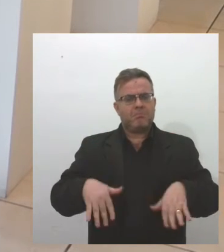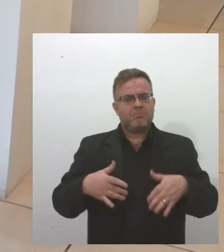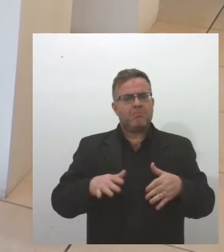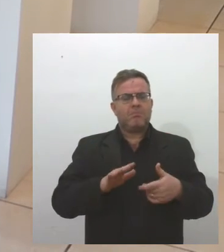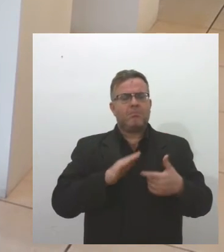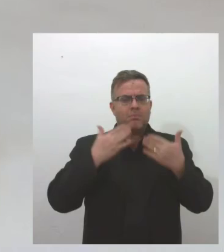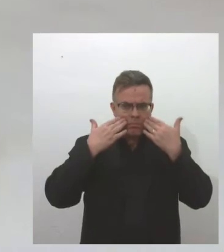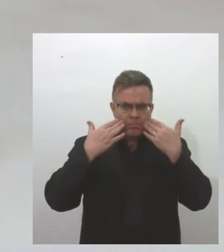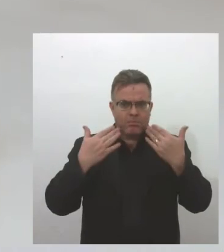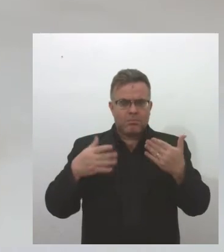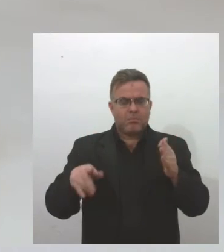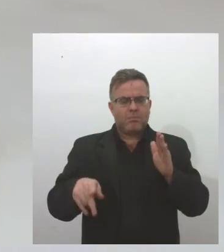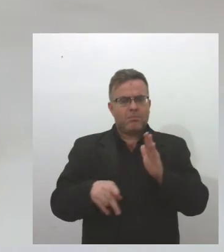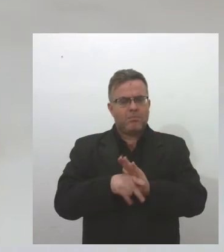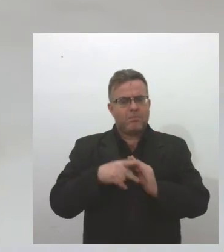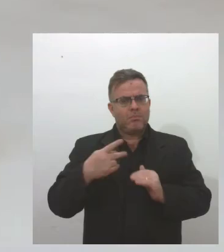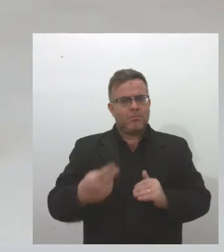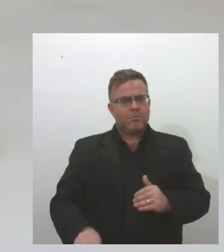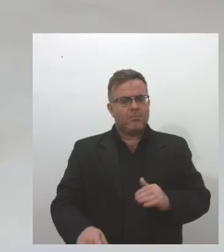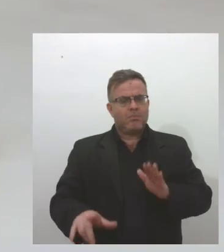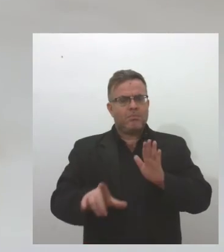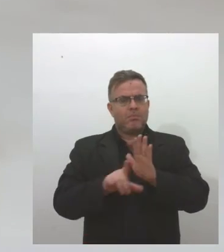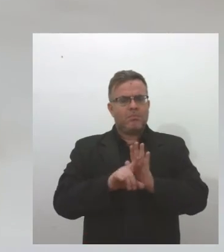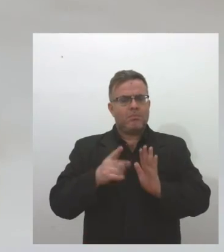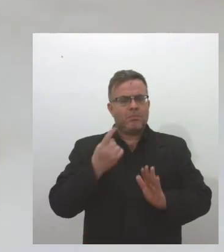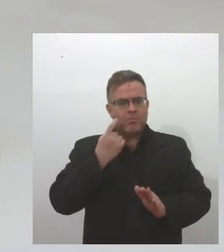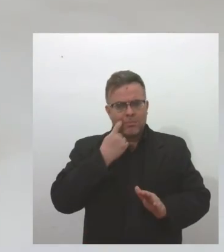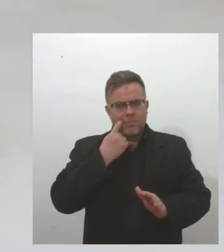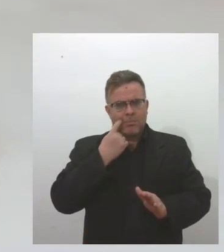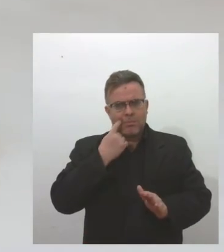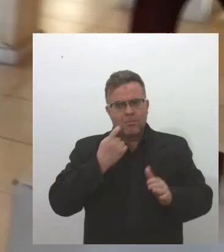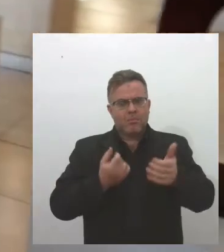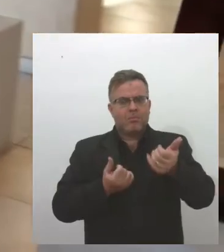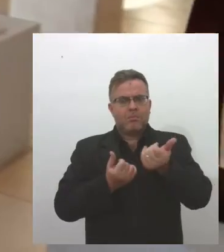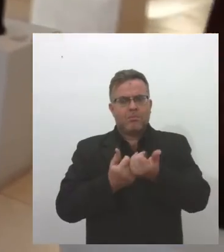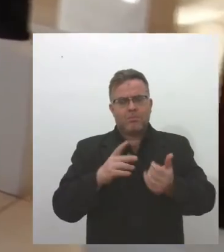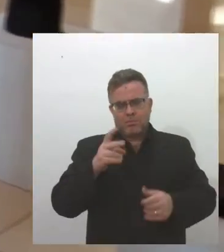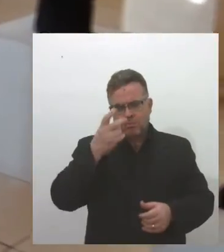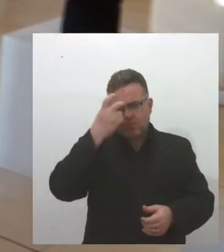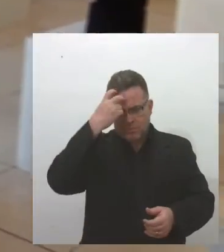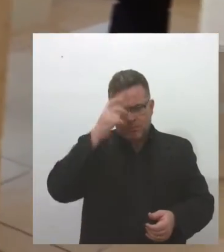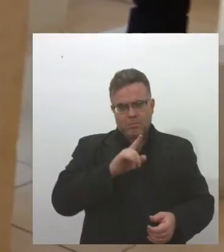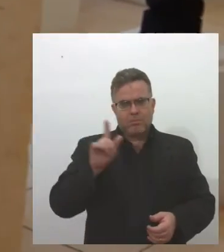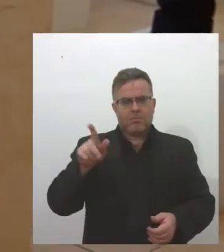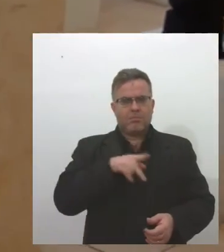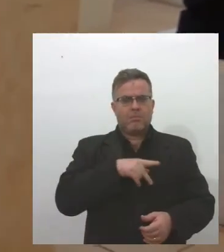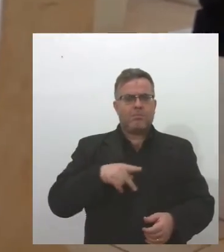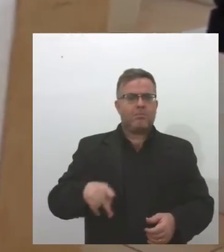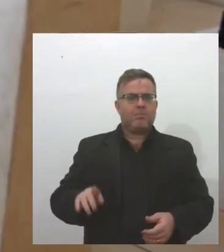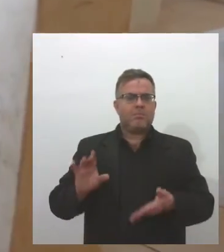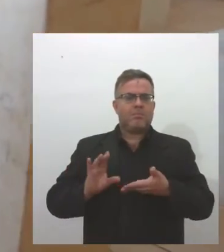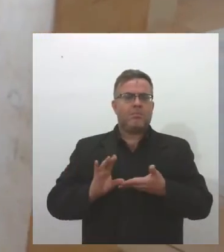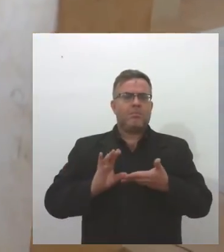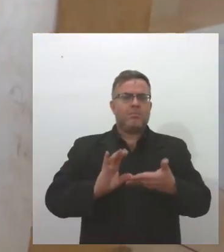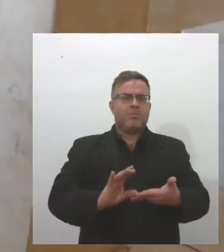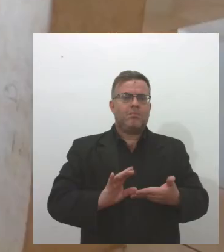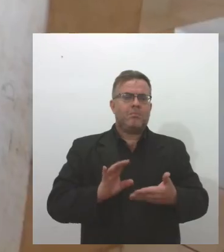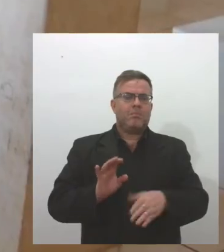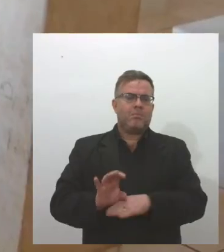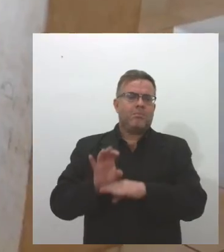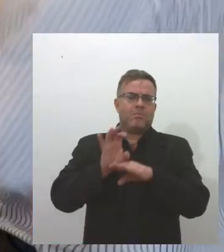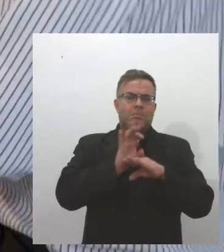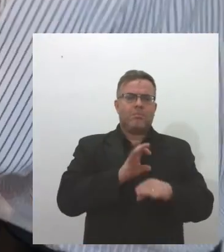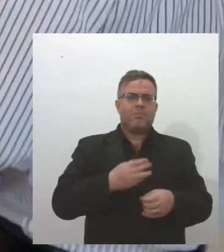da contrapartida da Lei Aldir Blanc, projeto do governo federal que levou recursos para estados e